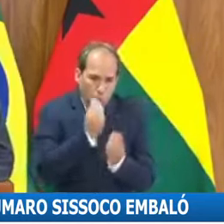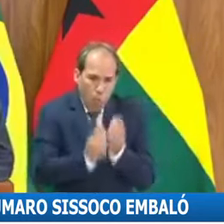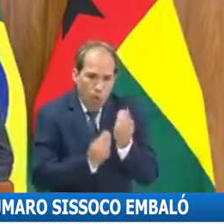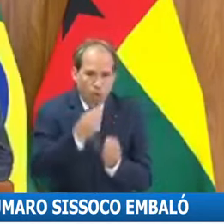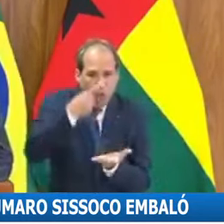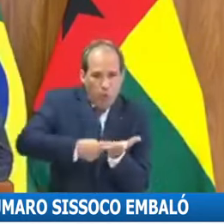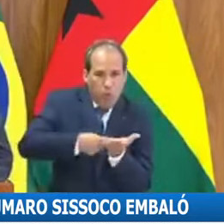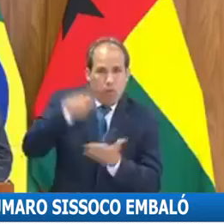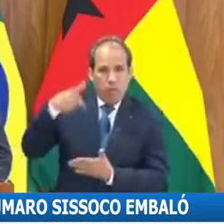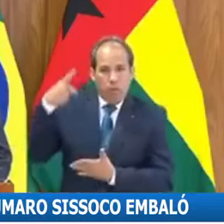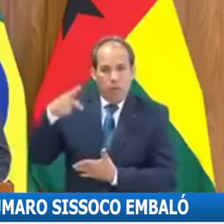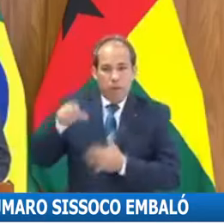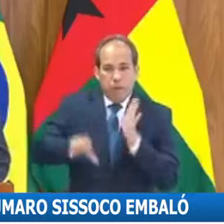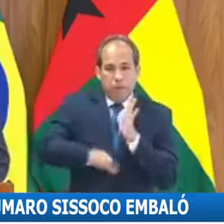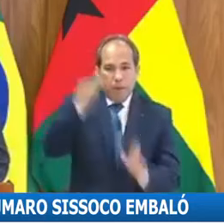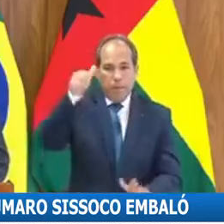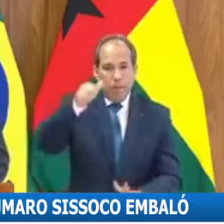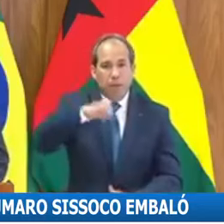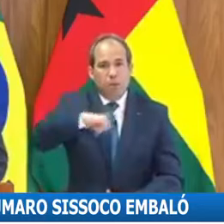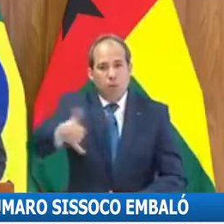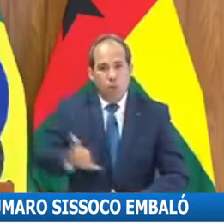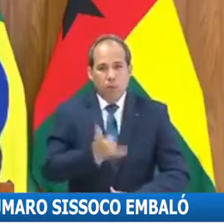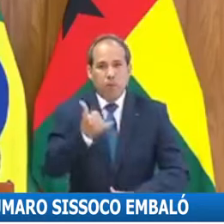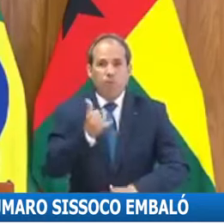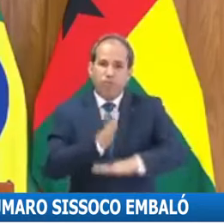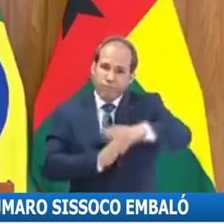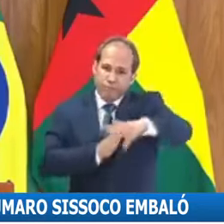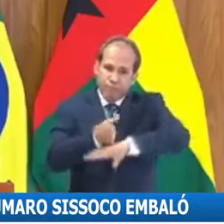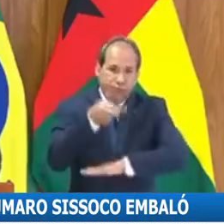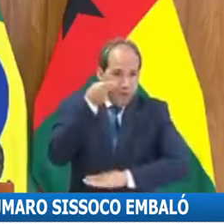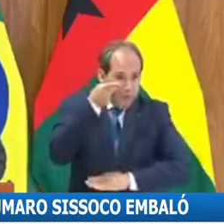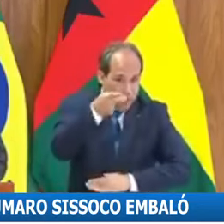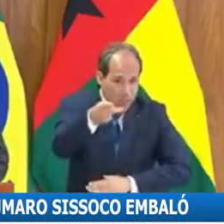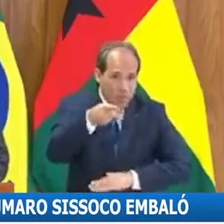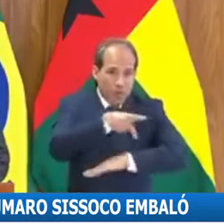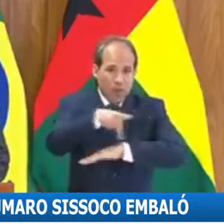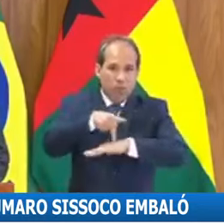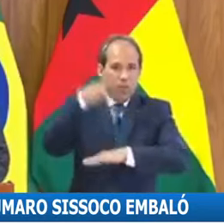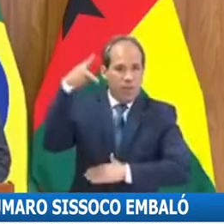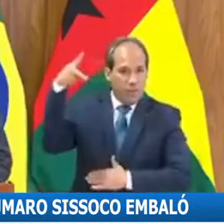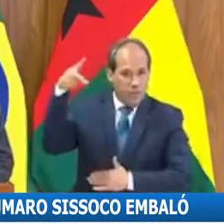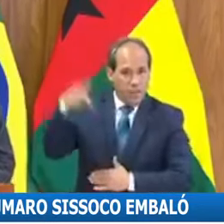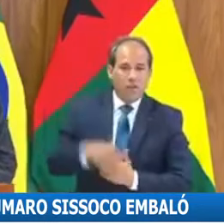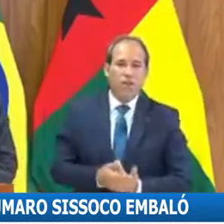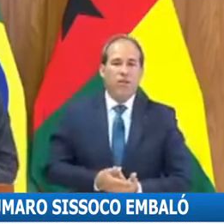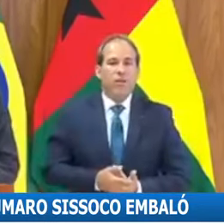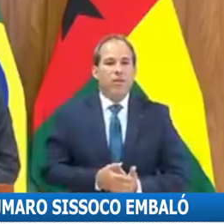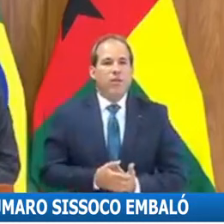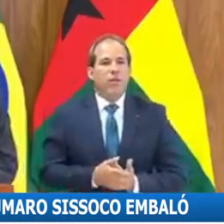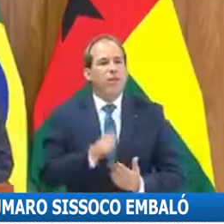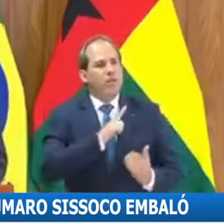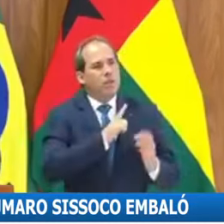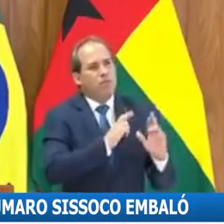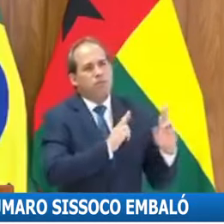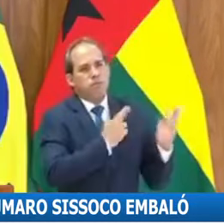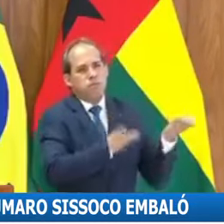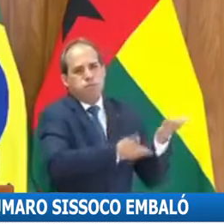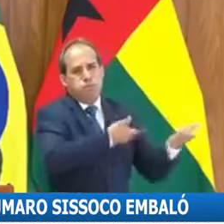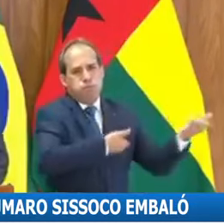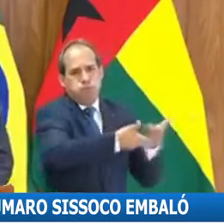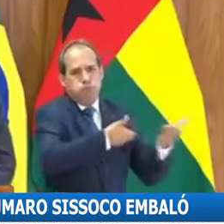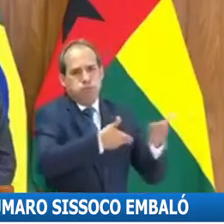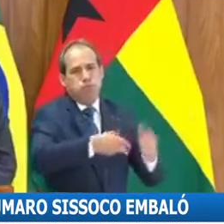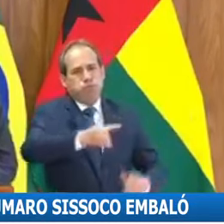não a primeira oportunidade de visitarmos o seu país pelos laços bastante antigos de